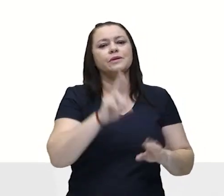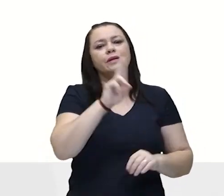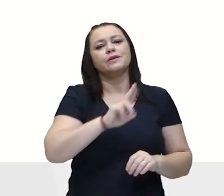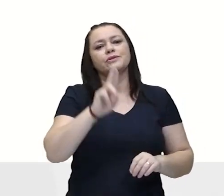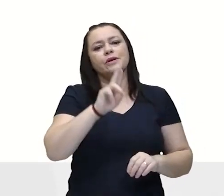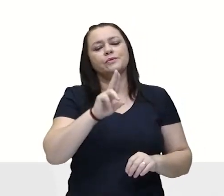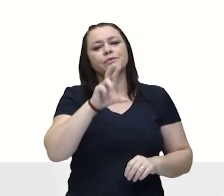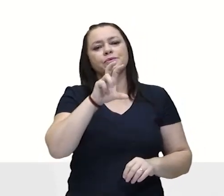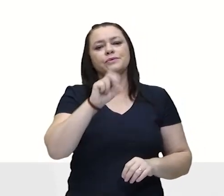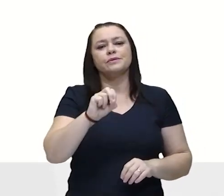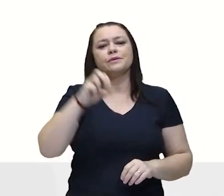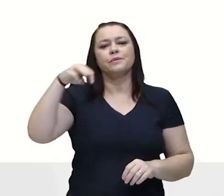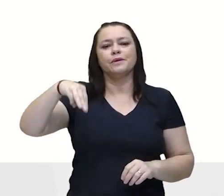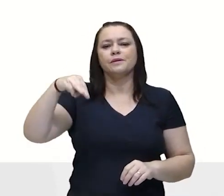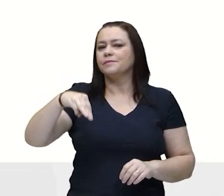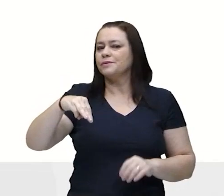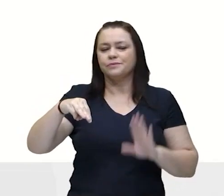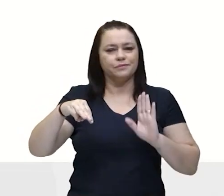minutos.